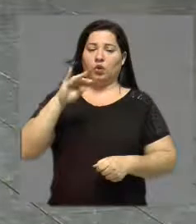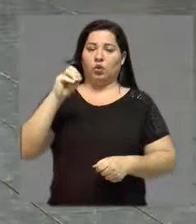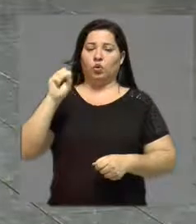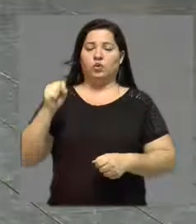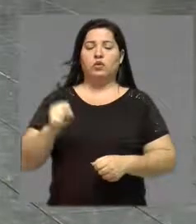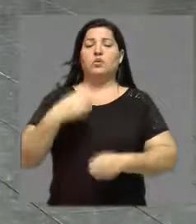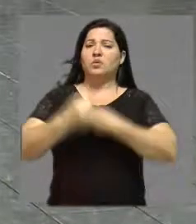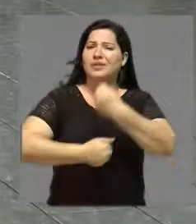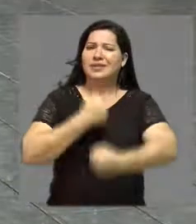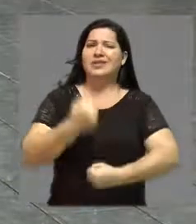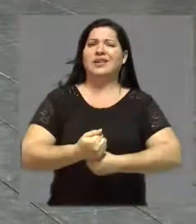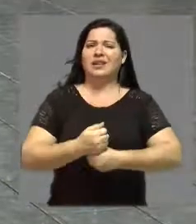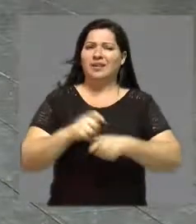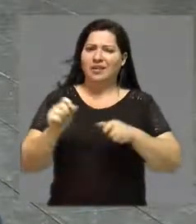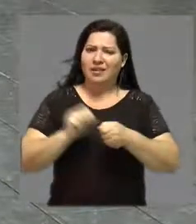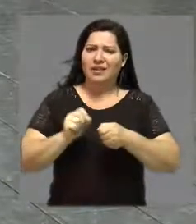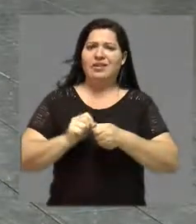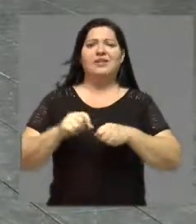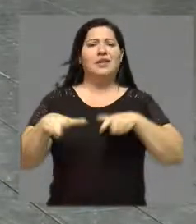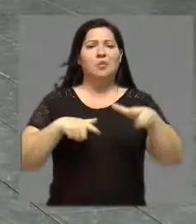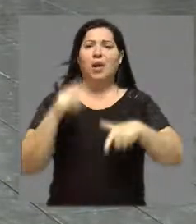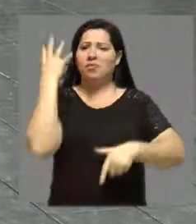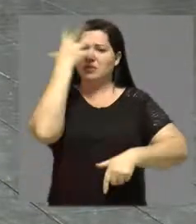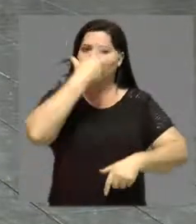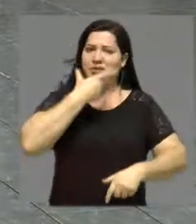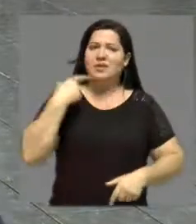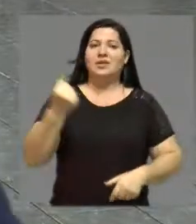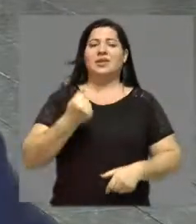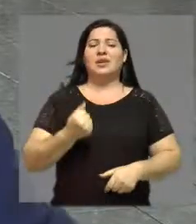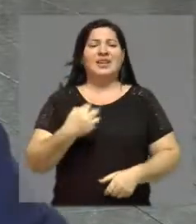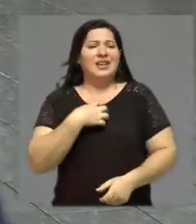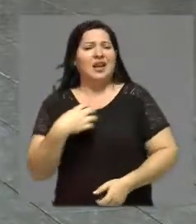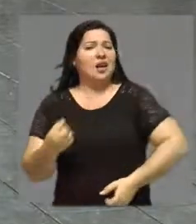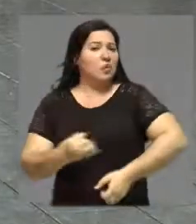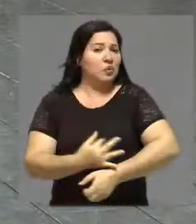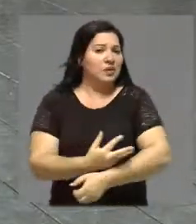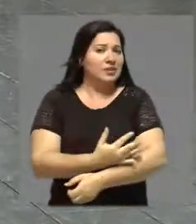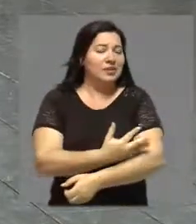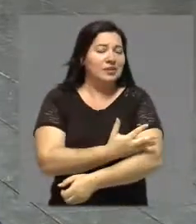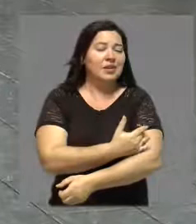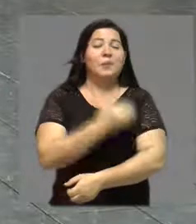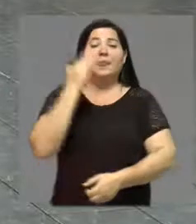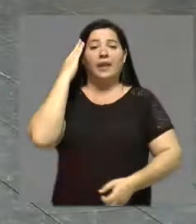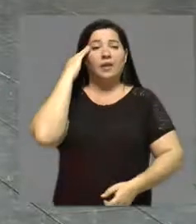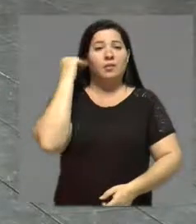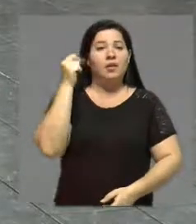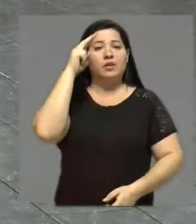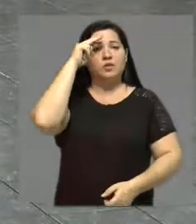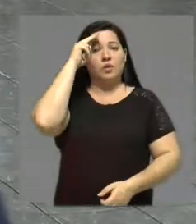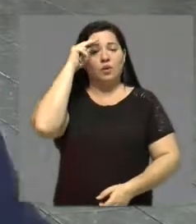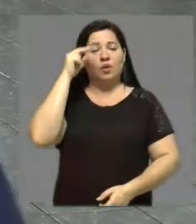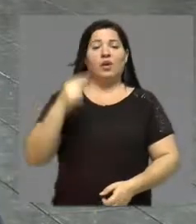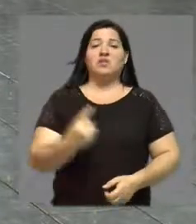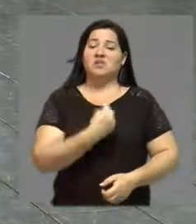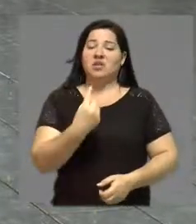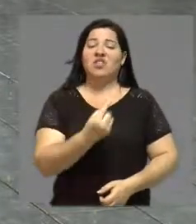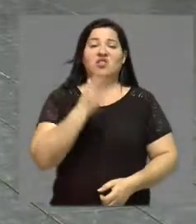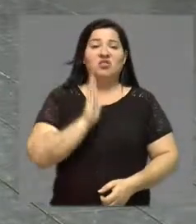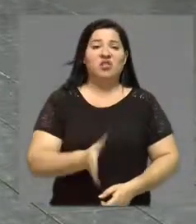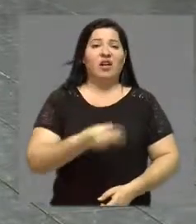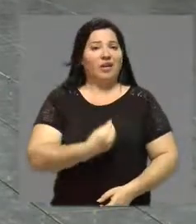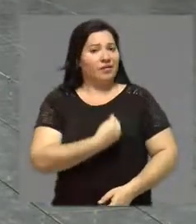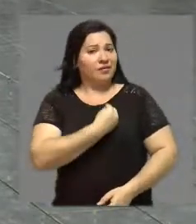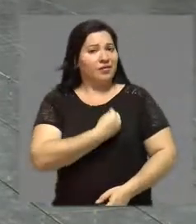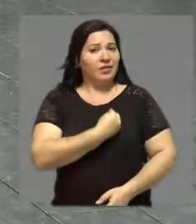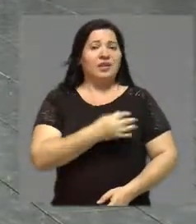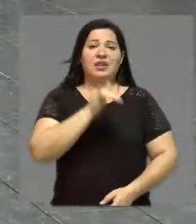esse trabalho, que é muito bonito. A gente vem aqui, a gente se emociona em ouvir histórias, né, que os voluntários já viveram,